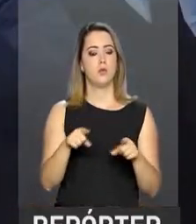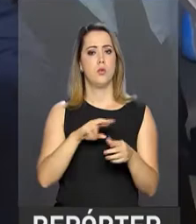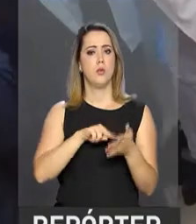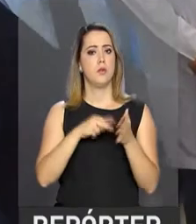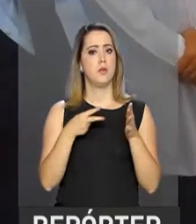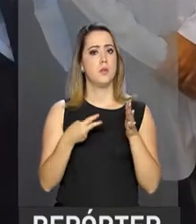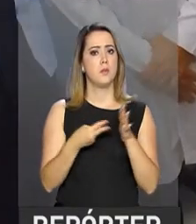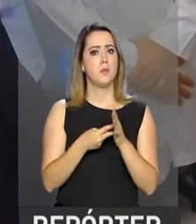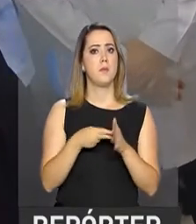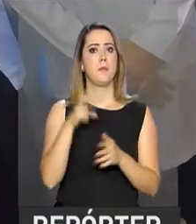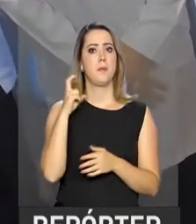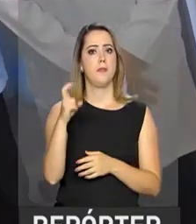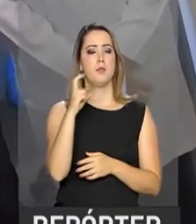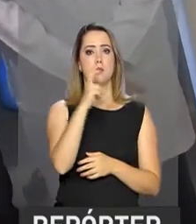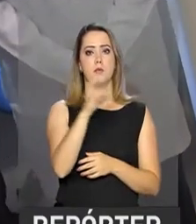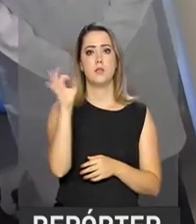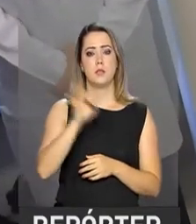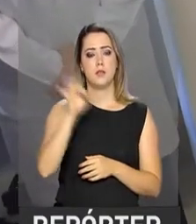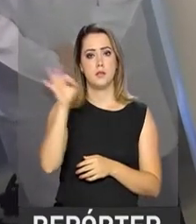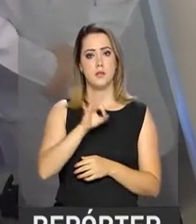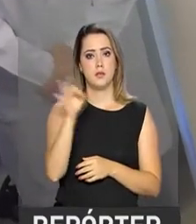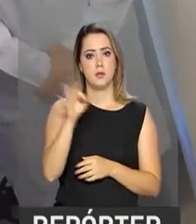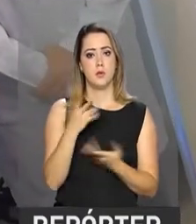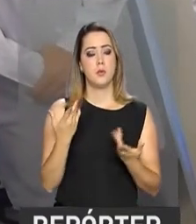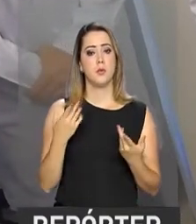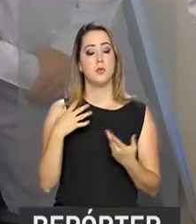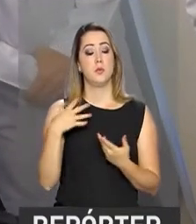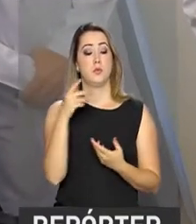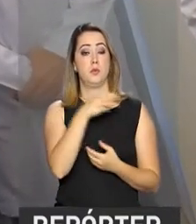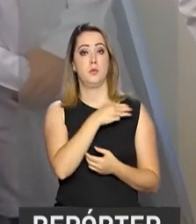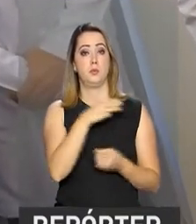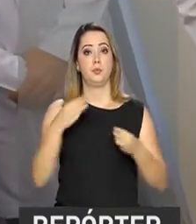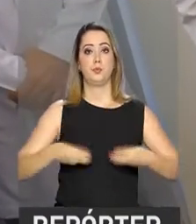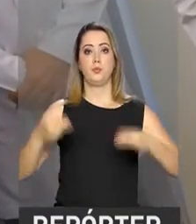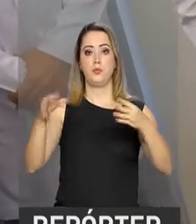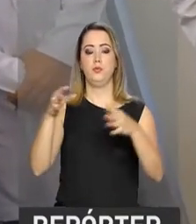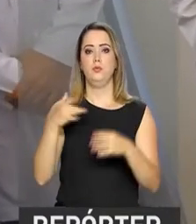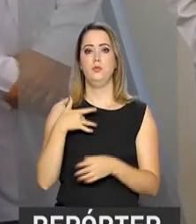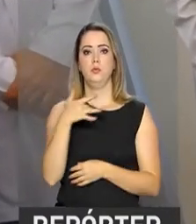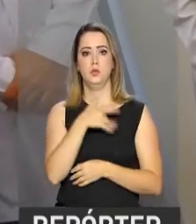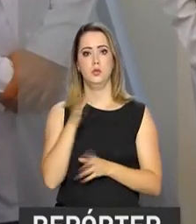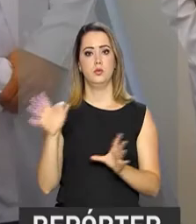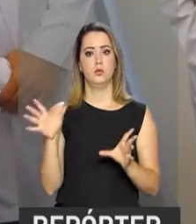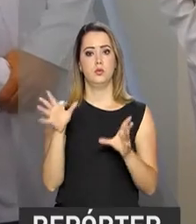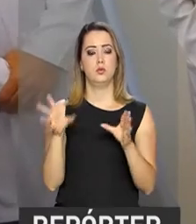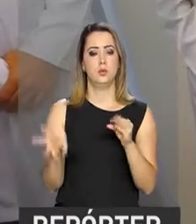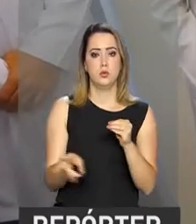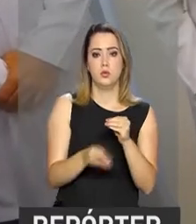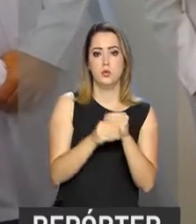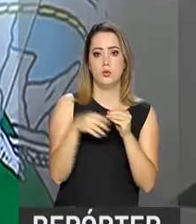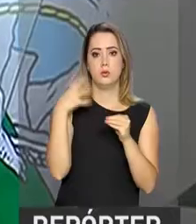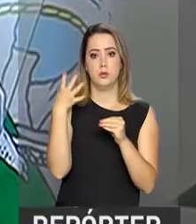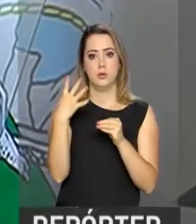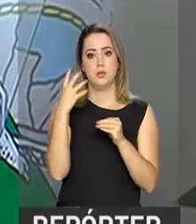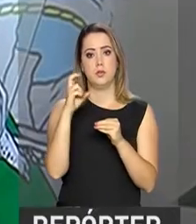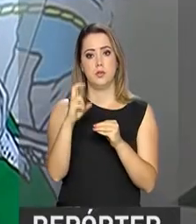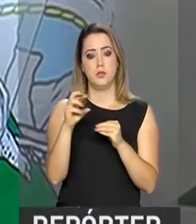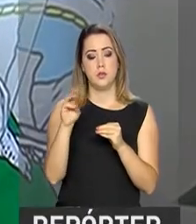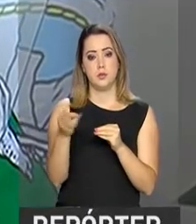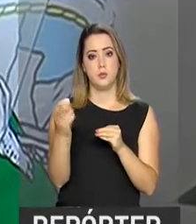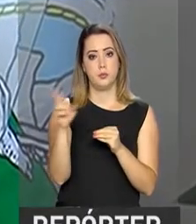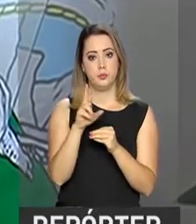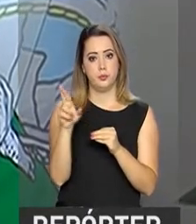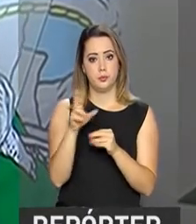55% nos repasses do ministério da saúde que já somavam 45 milhões de reais por ano já